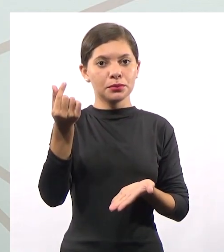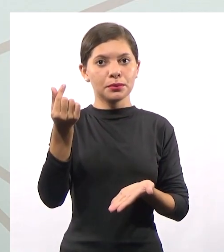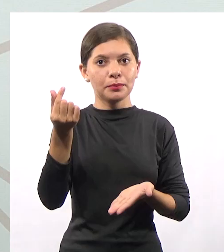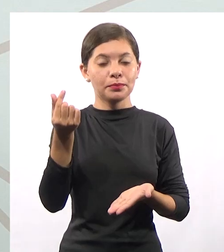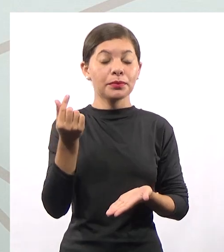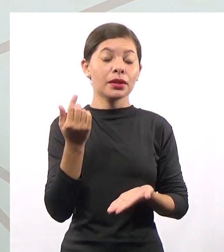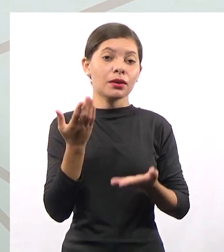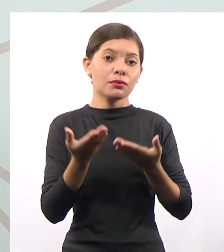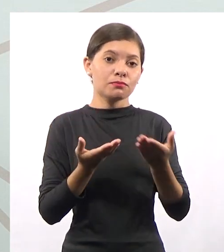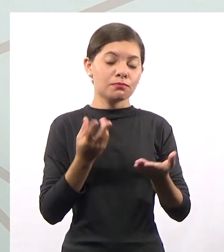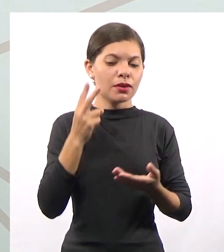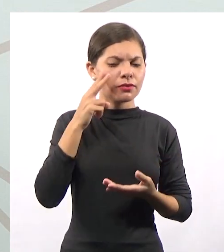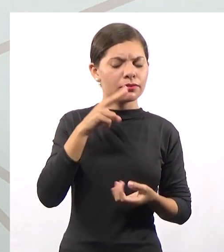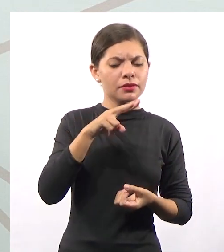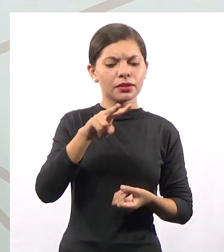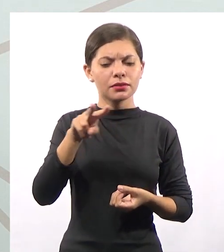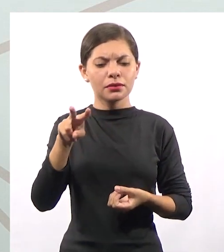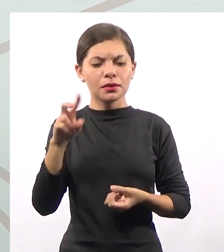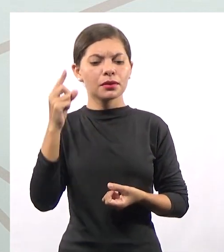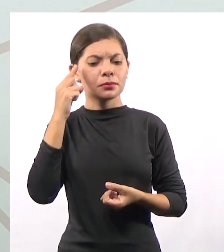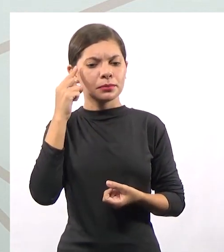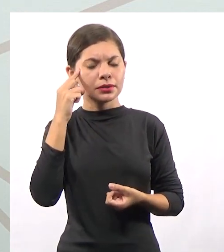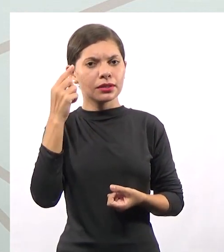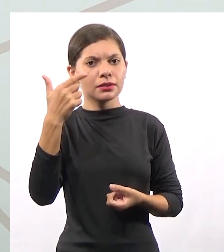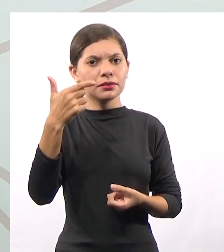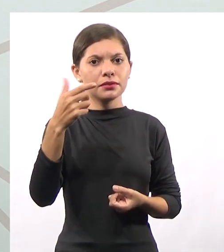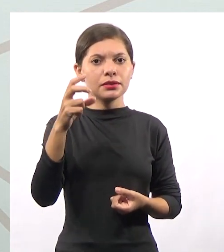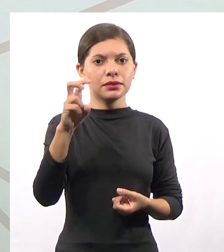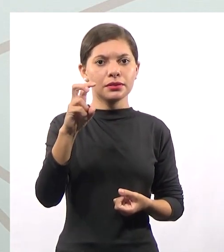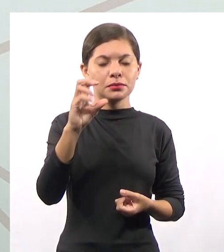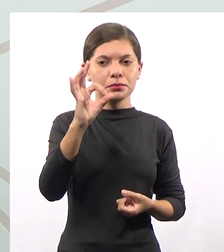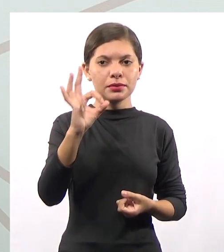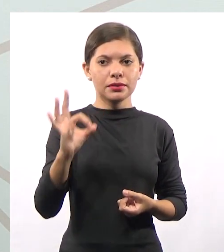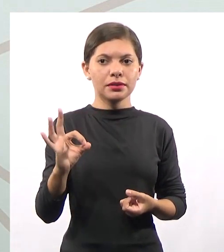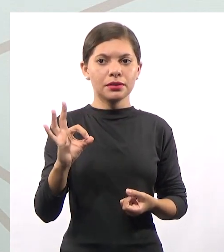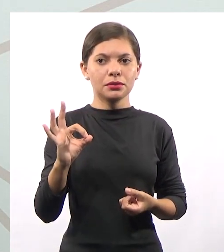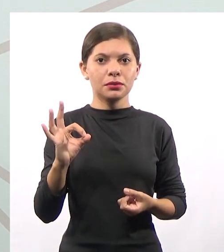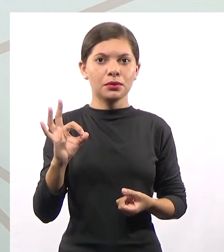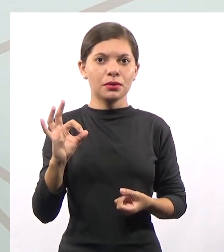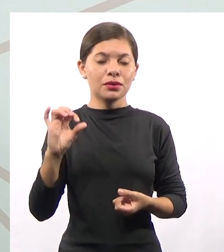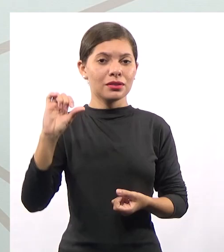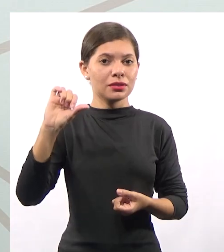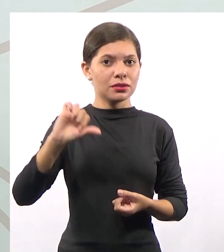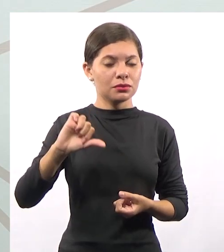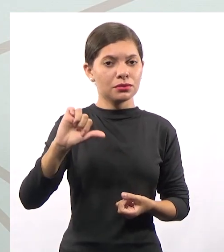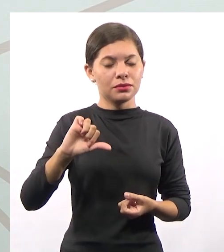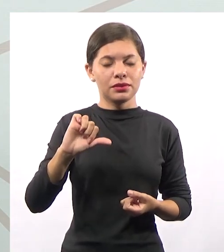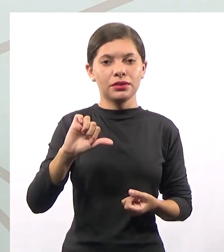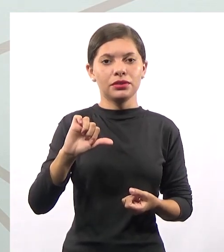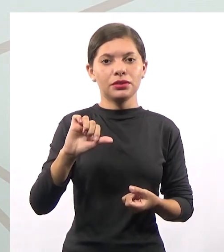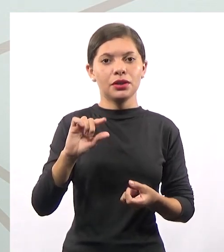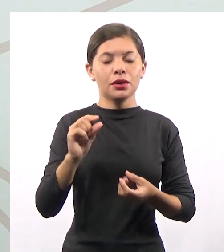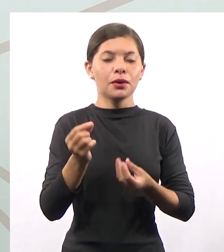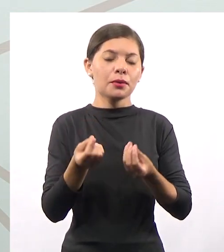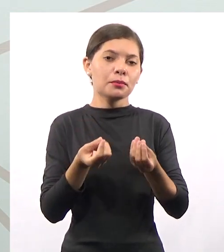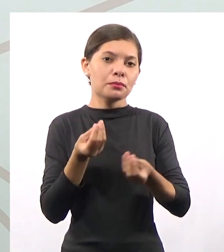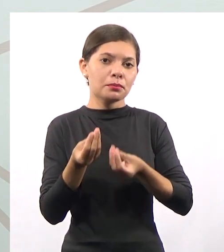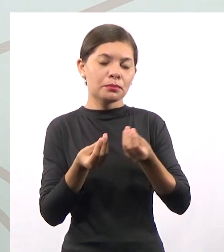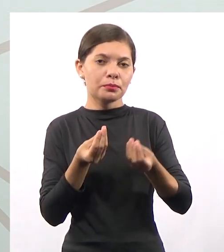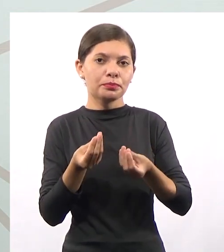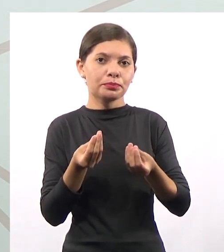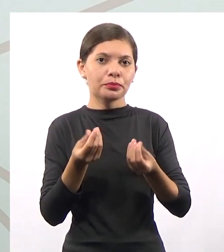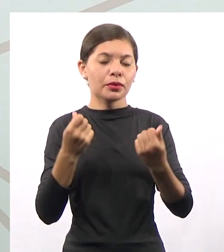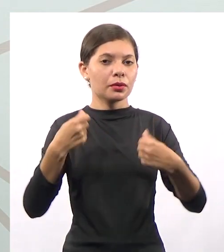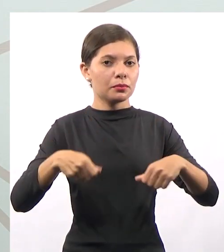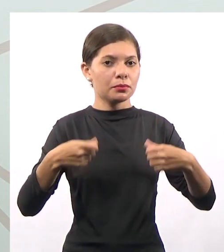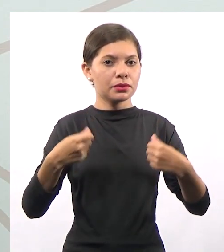educação. Então, aparentemente, a gente pode pensar que esses 25% eles são insuficientes. E, de algum modo, eles podem